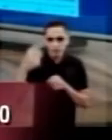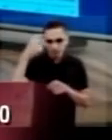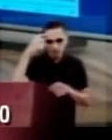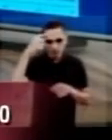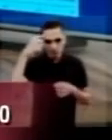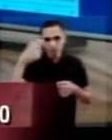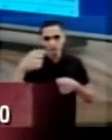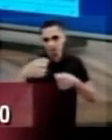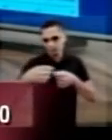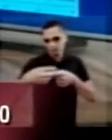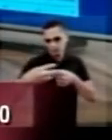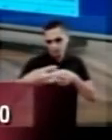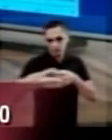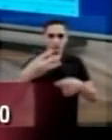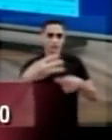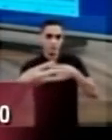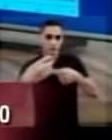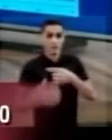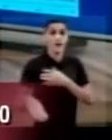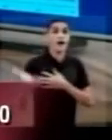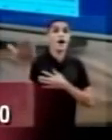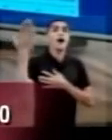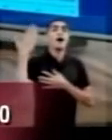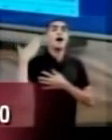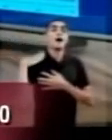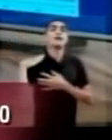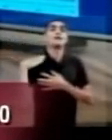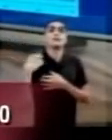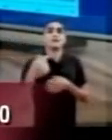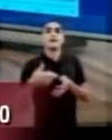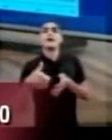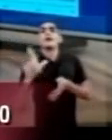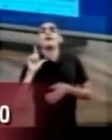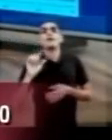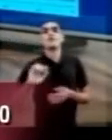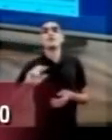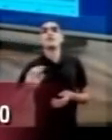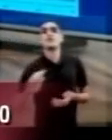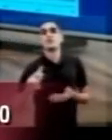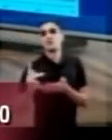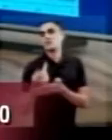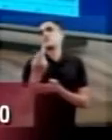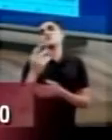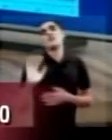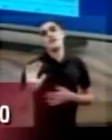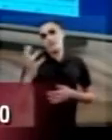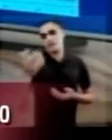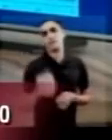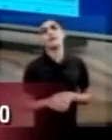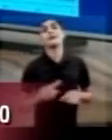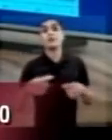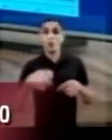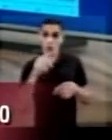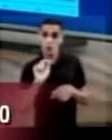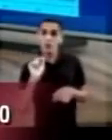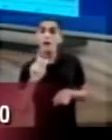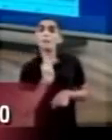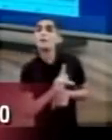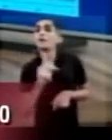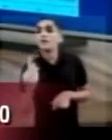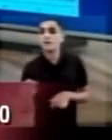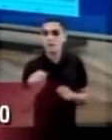antes do que fazer. Então, o que ele faz, na realidade, é uma teoria